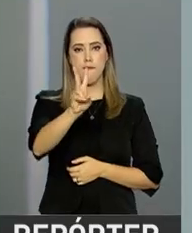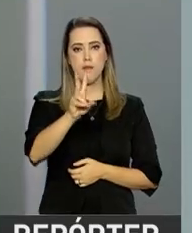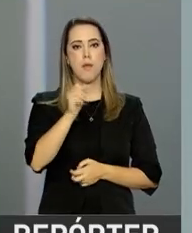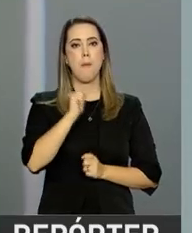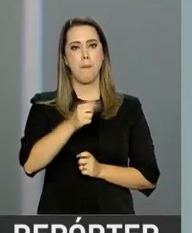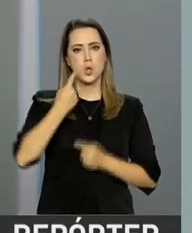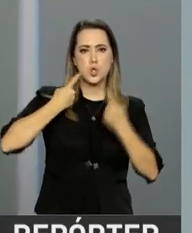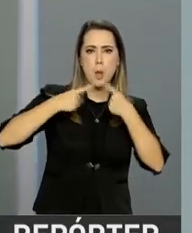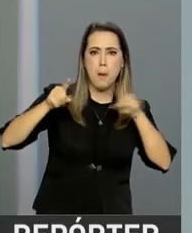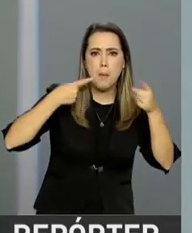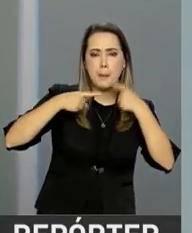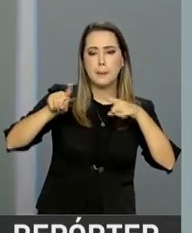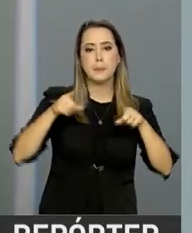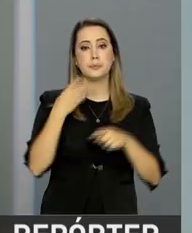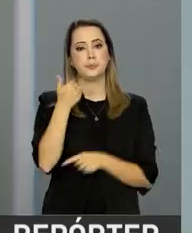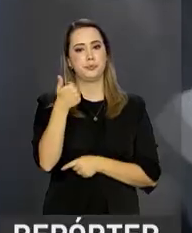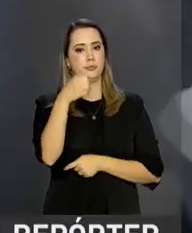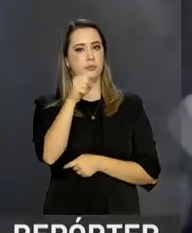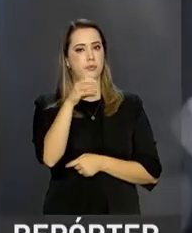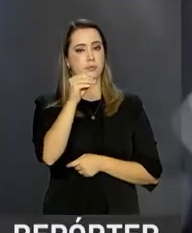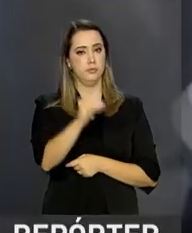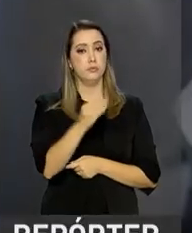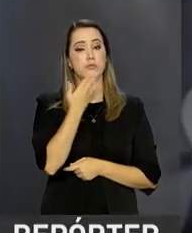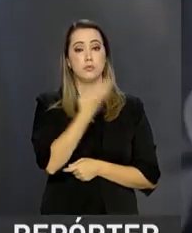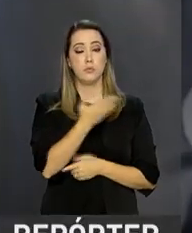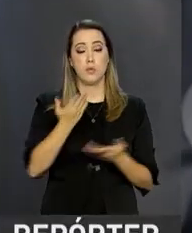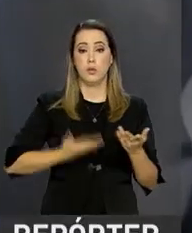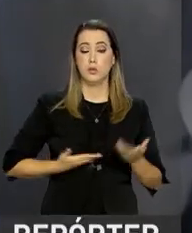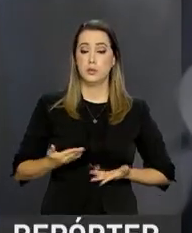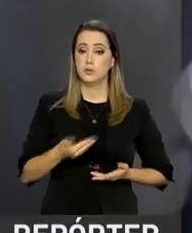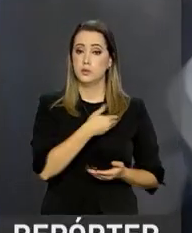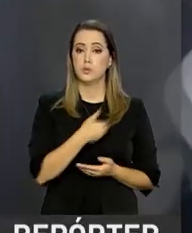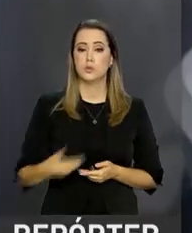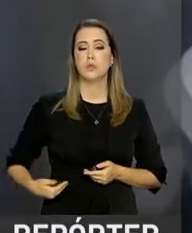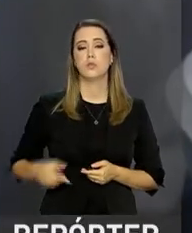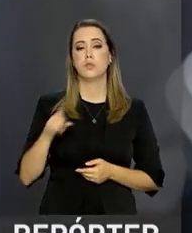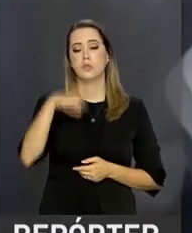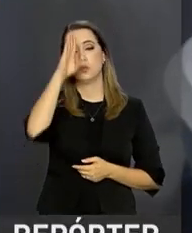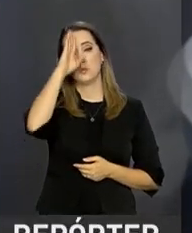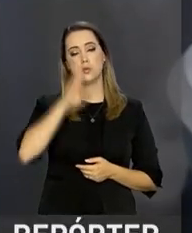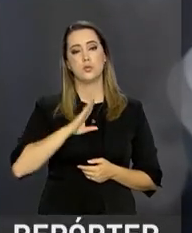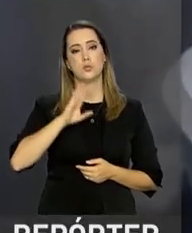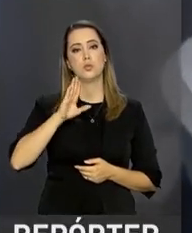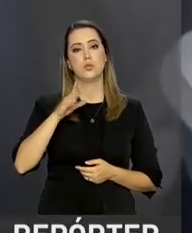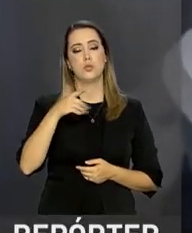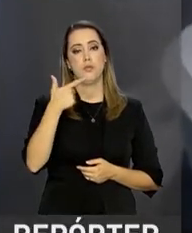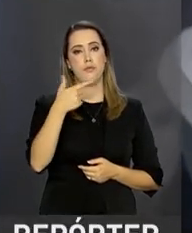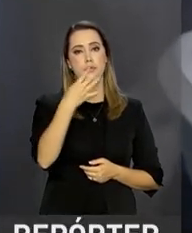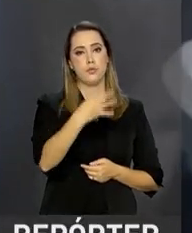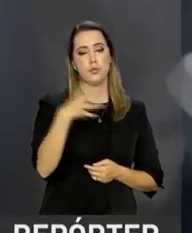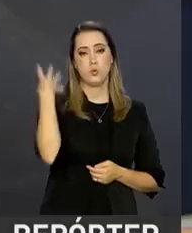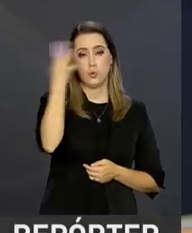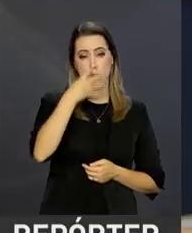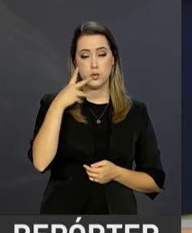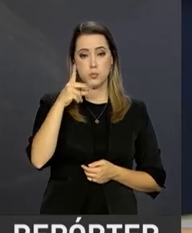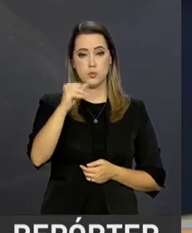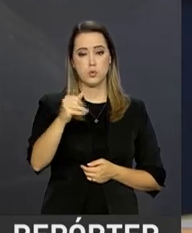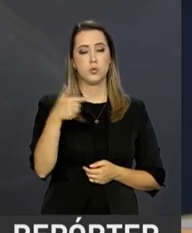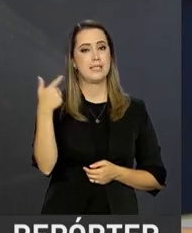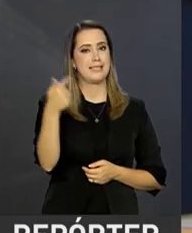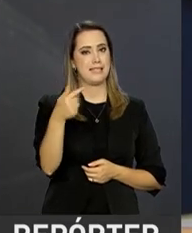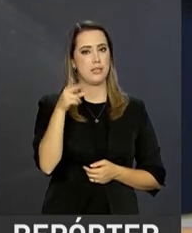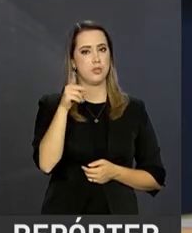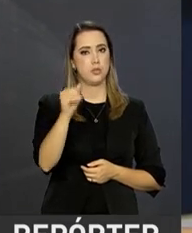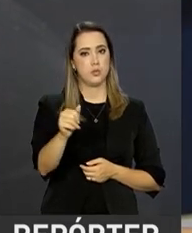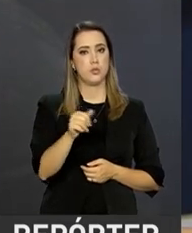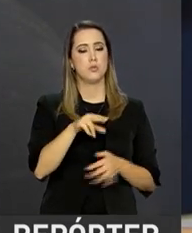pode denunciar pelo Ligue 180. O serviço do governo é gratuito e funciona 24 horas por dia, 7 dias